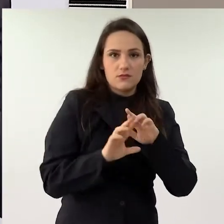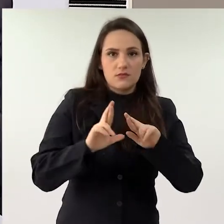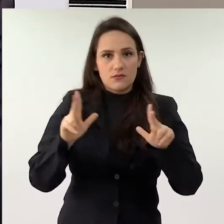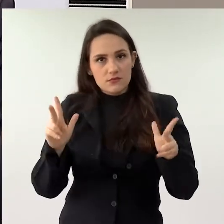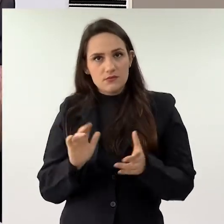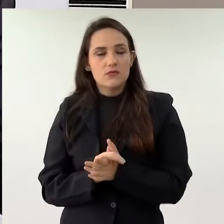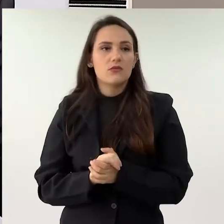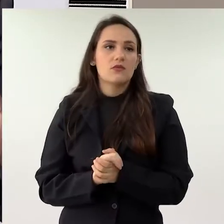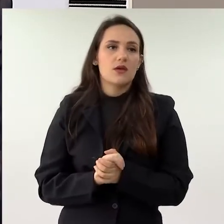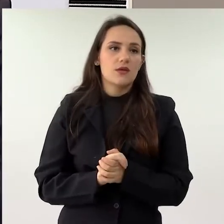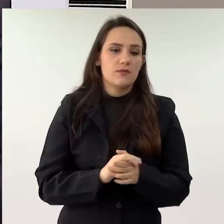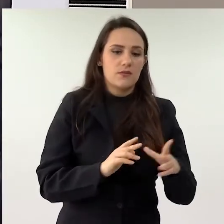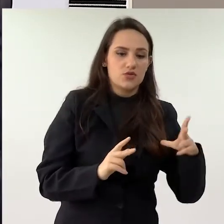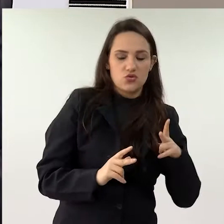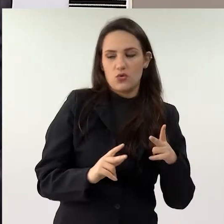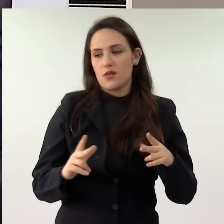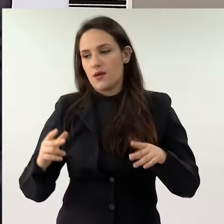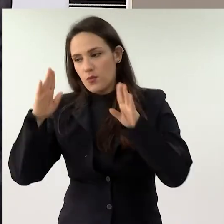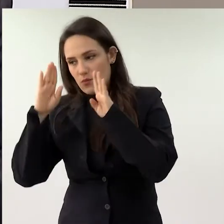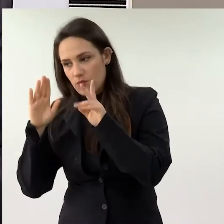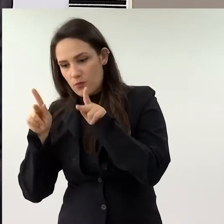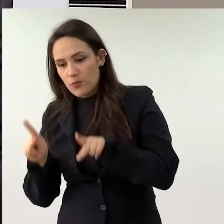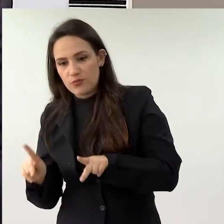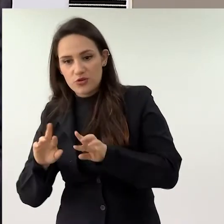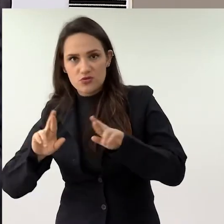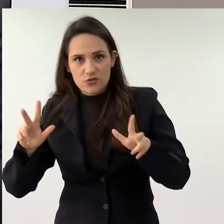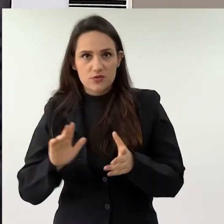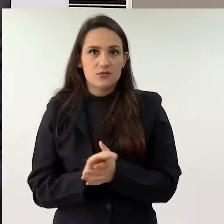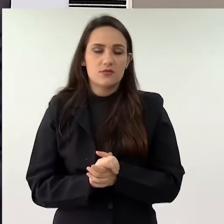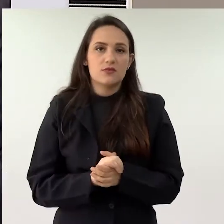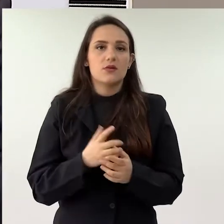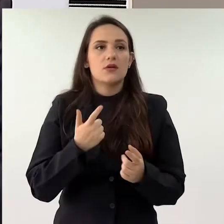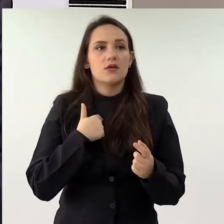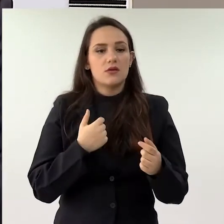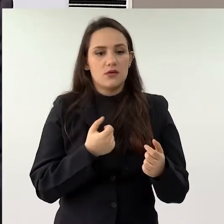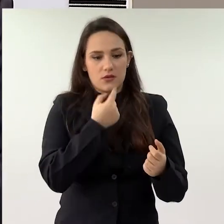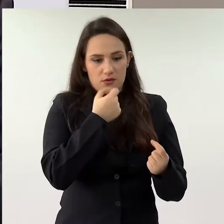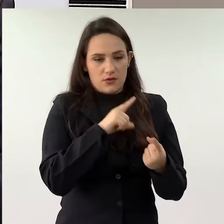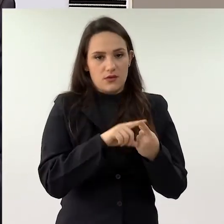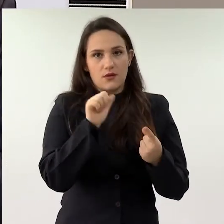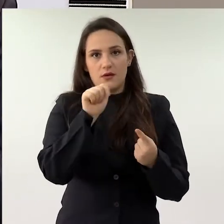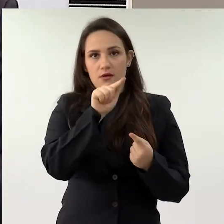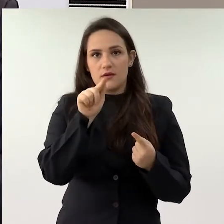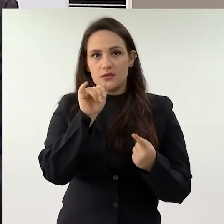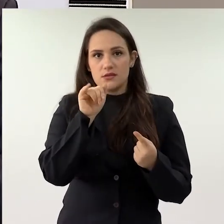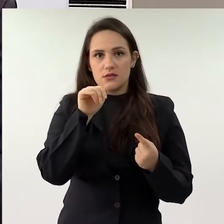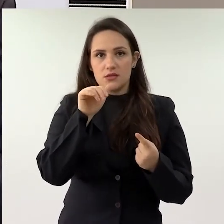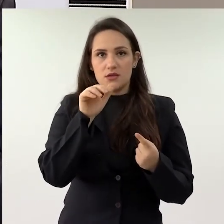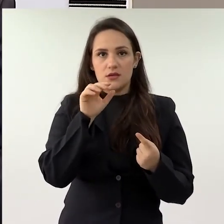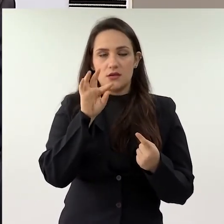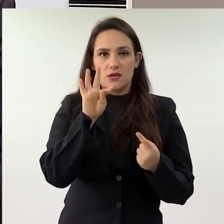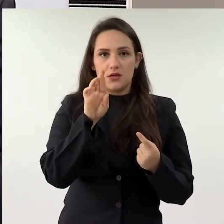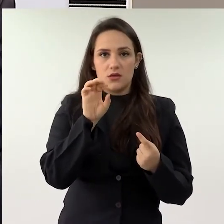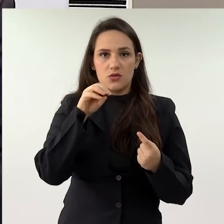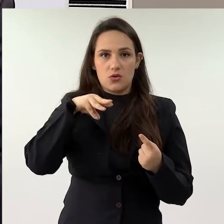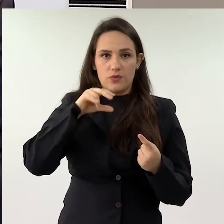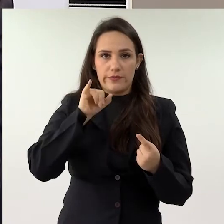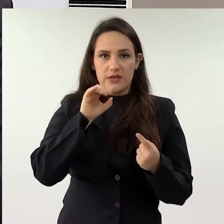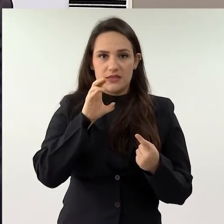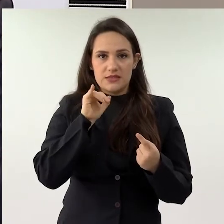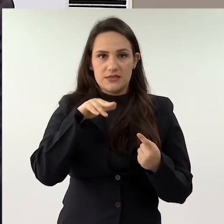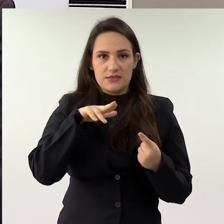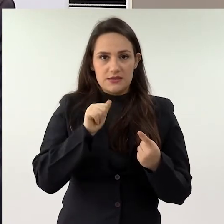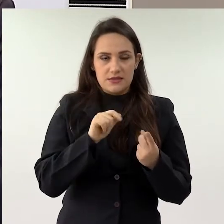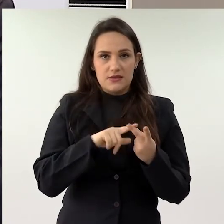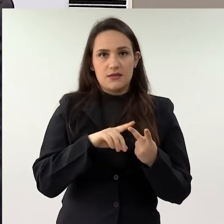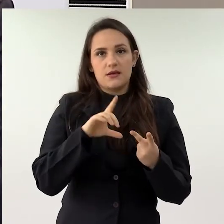praticamente 24 horas. Eu vou para casa tomando azitromicina e dexametasona, e ele fala o seguinte para mim, existe um protocolo de